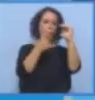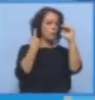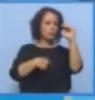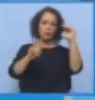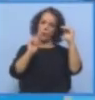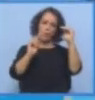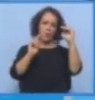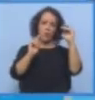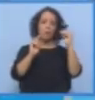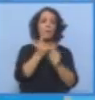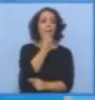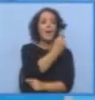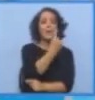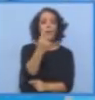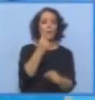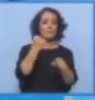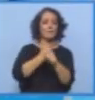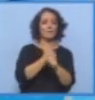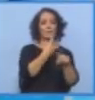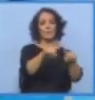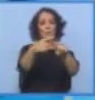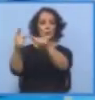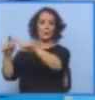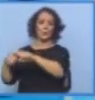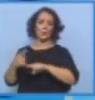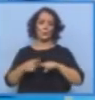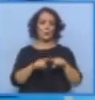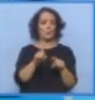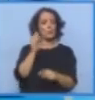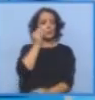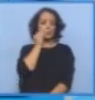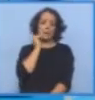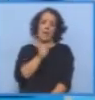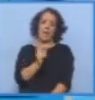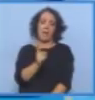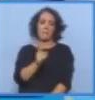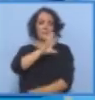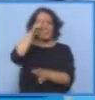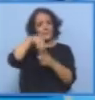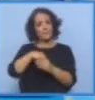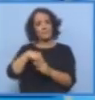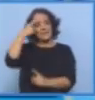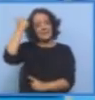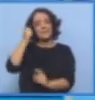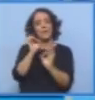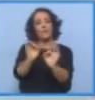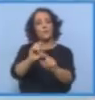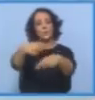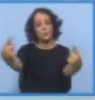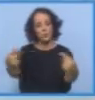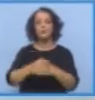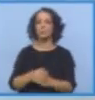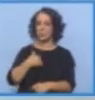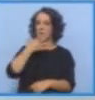funções na Igreja. Cada um tem o seu serviço e devemos ocupá-lo nesta dimensão de servir. E acredito que o início do